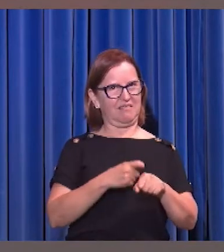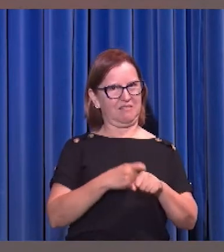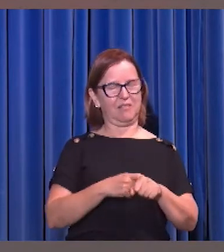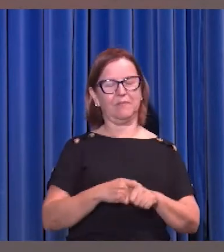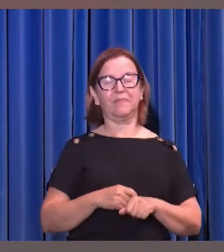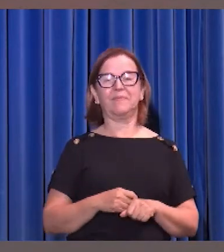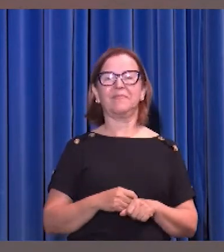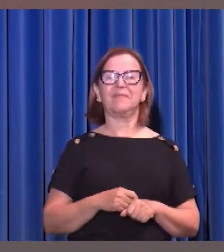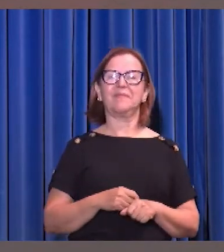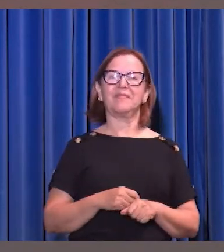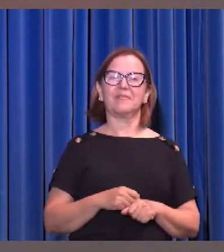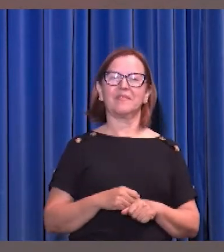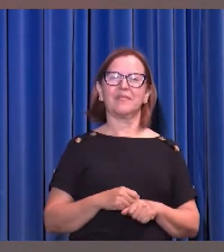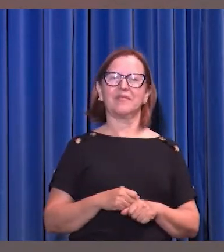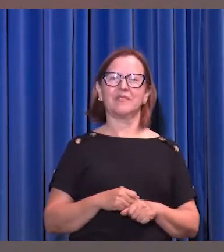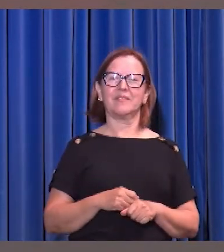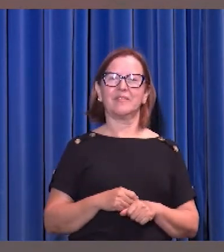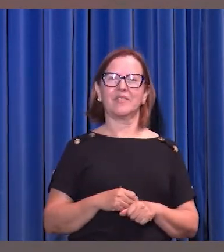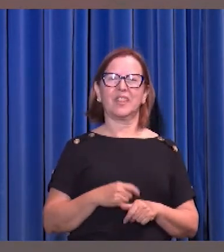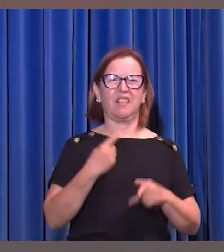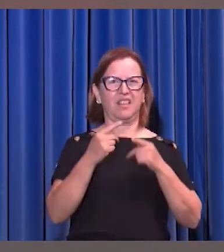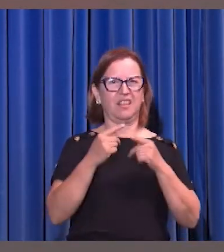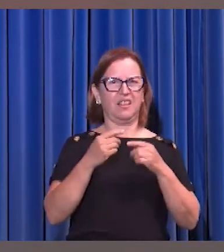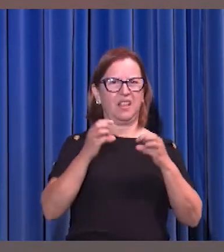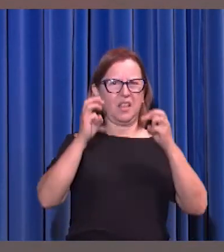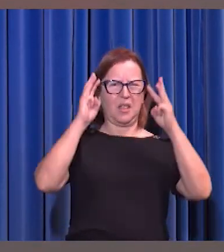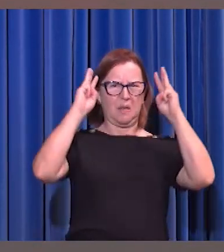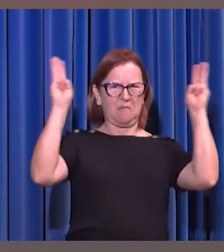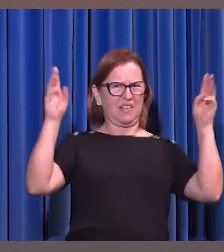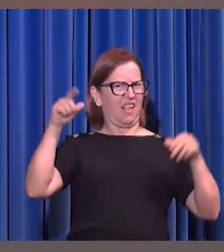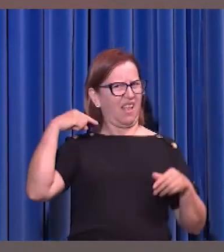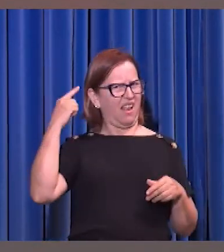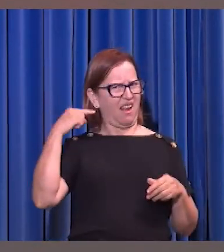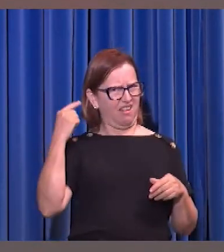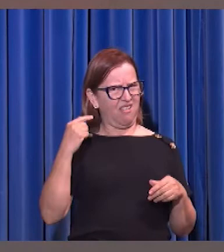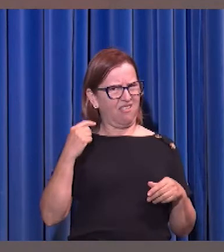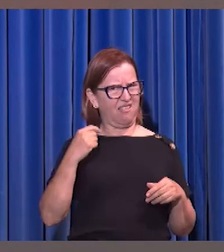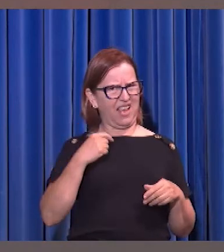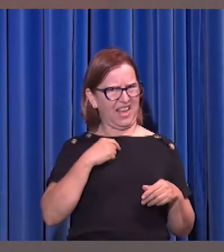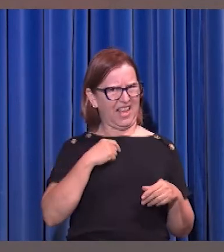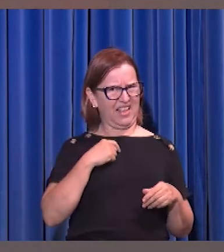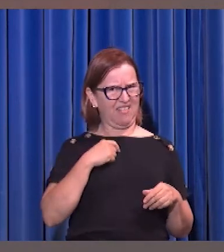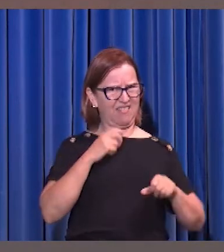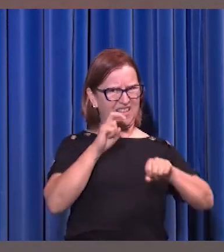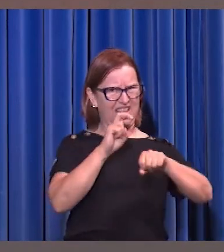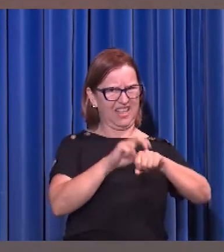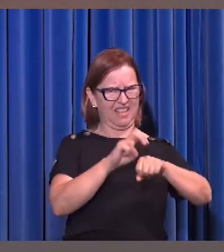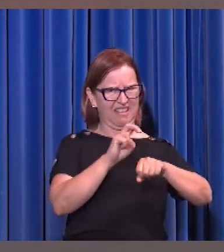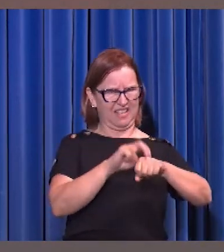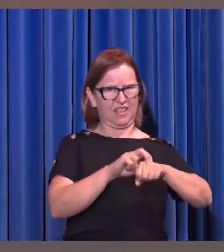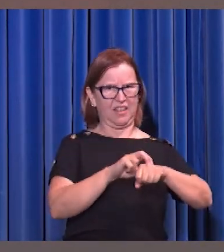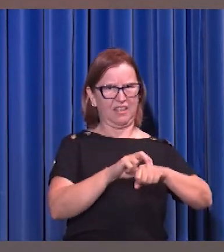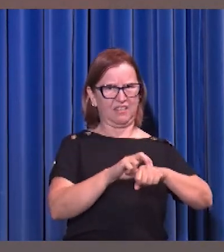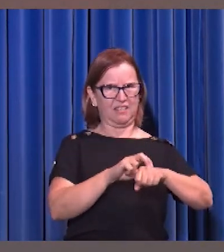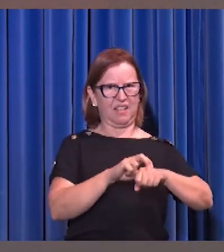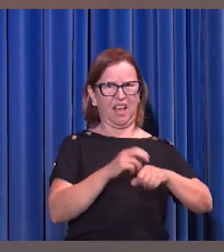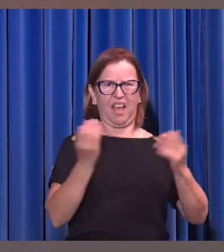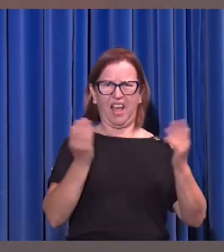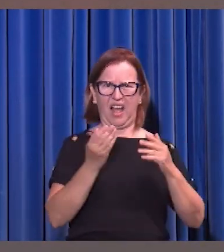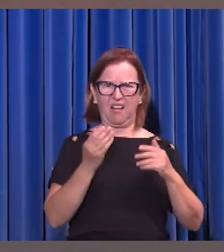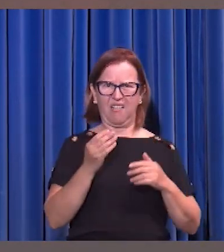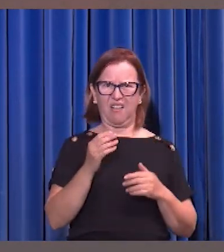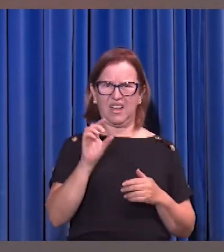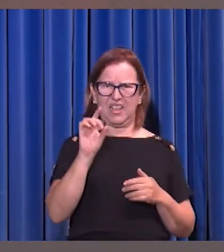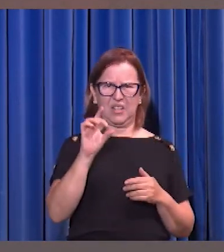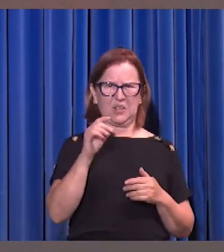você está louco. Eu fui picado e você quer que eu olhe para aquela haste? Você está de